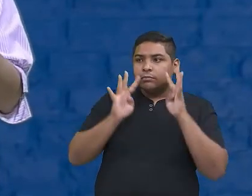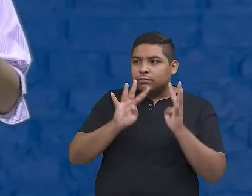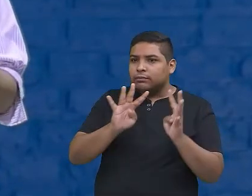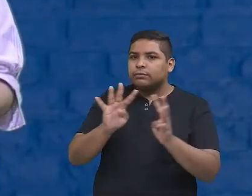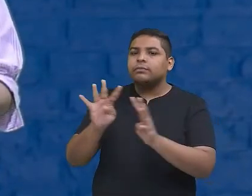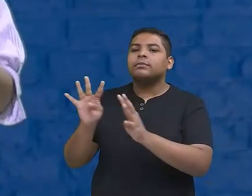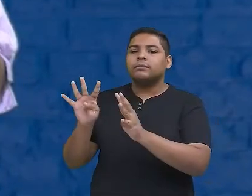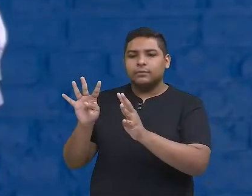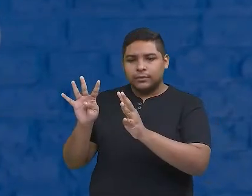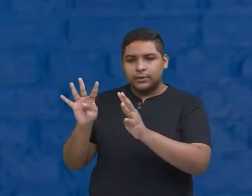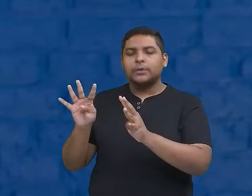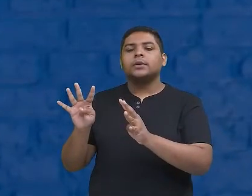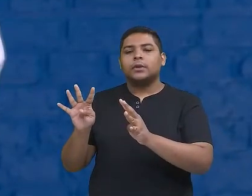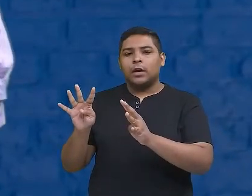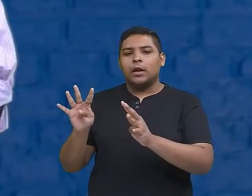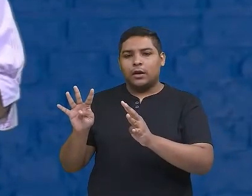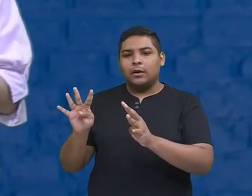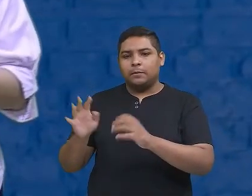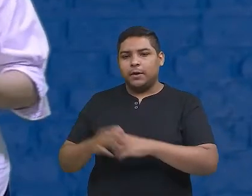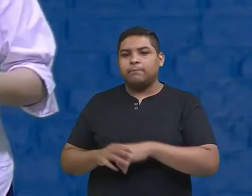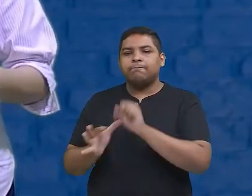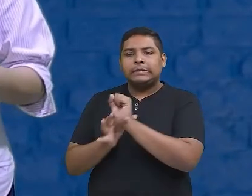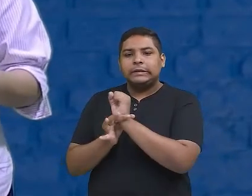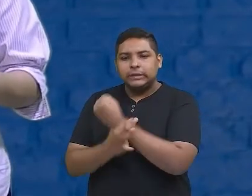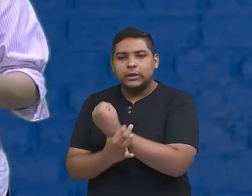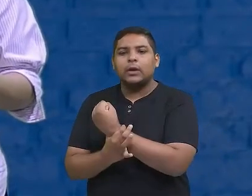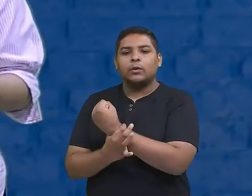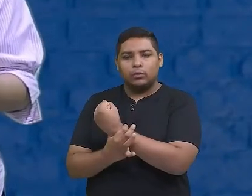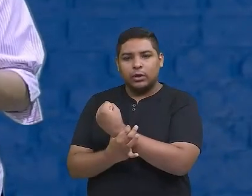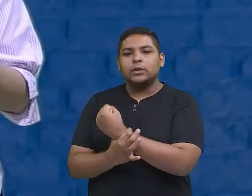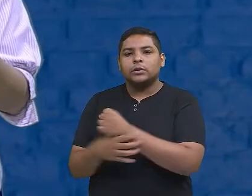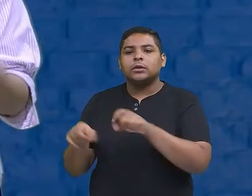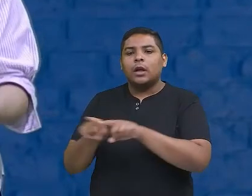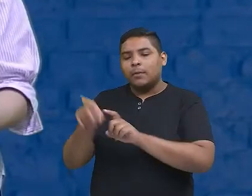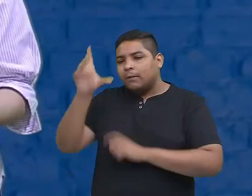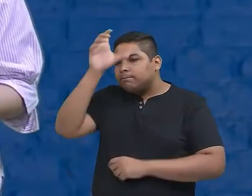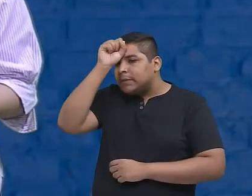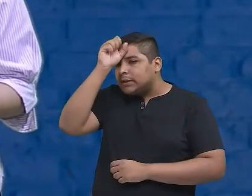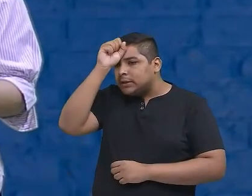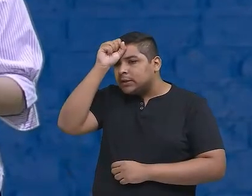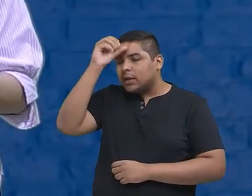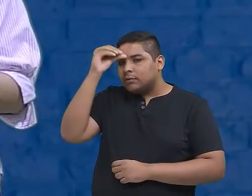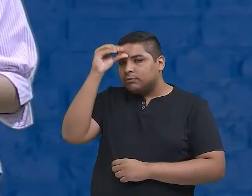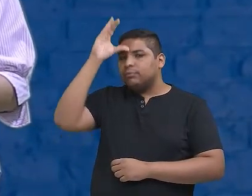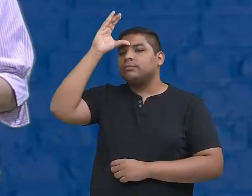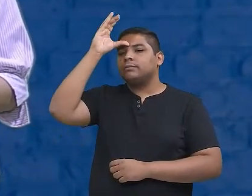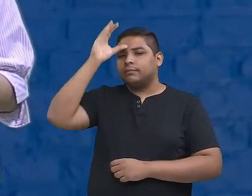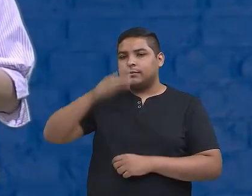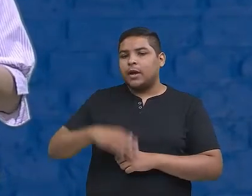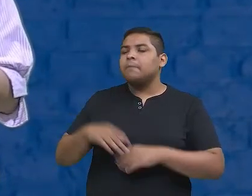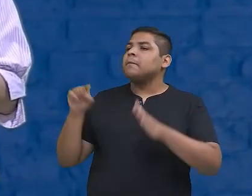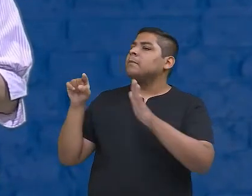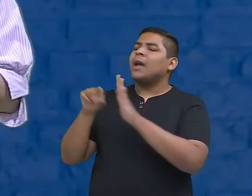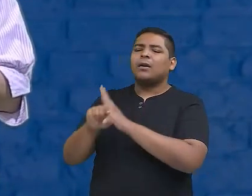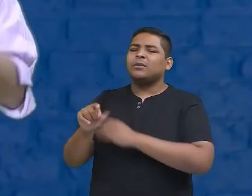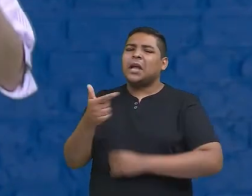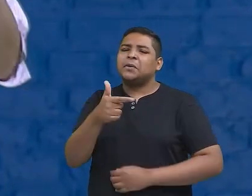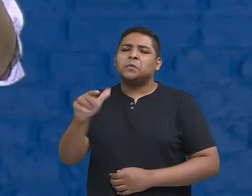De ficar segura para o seu aprendizado, perguntar da professora sem medo